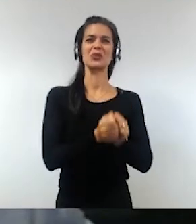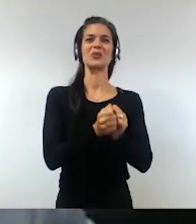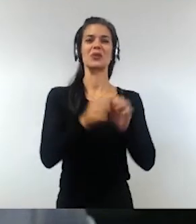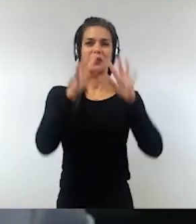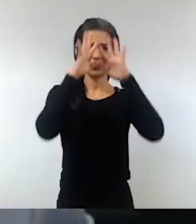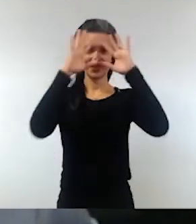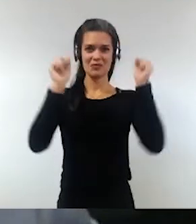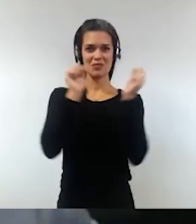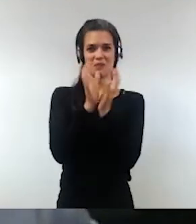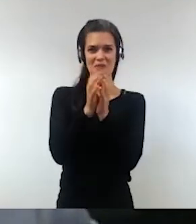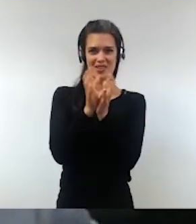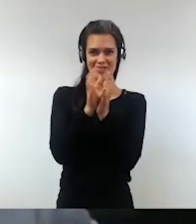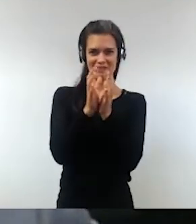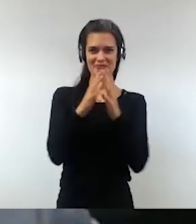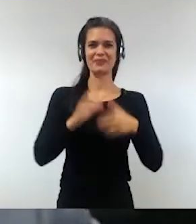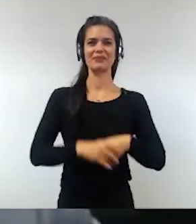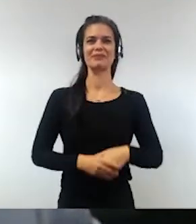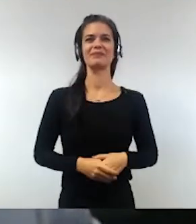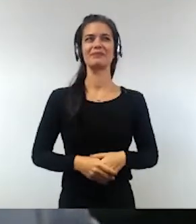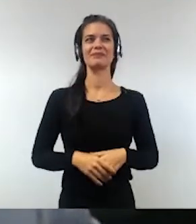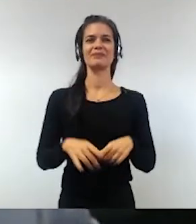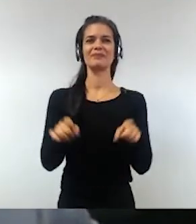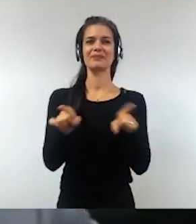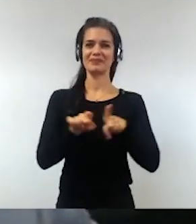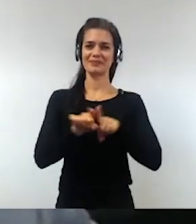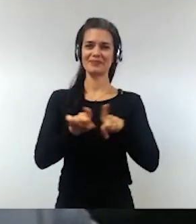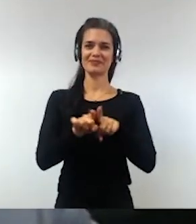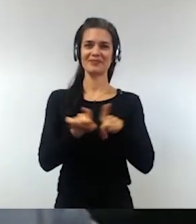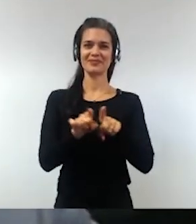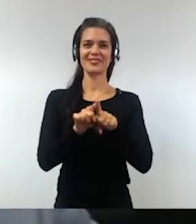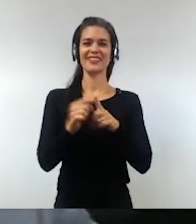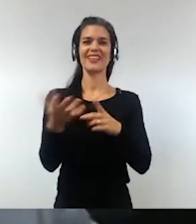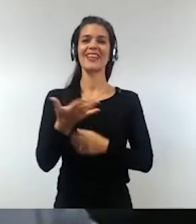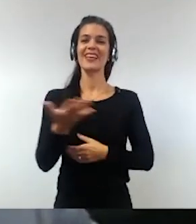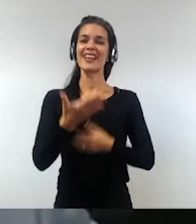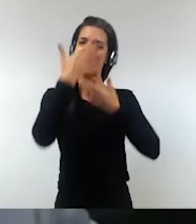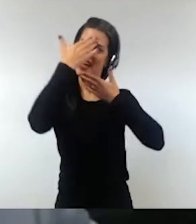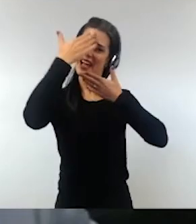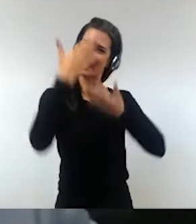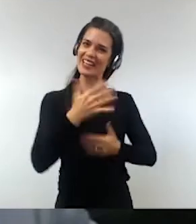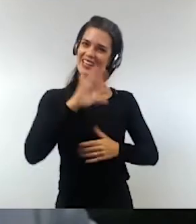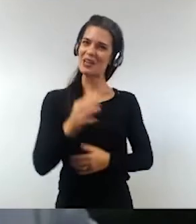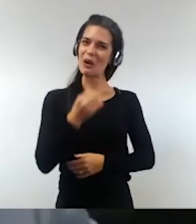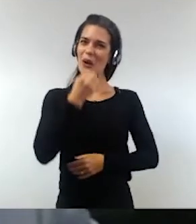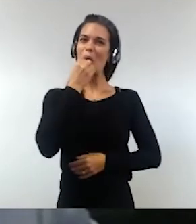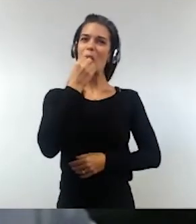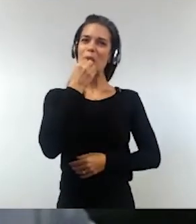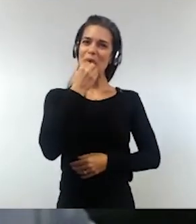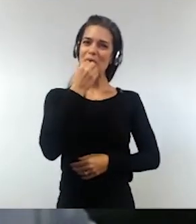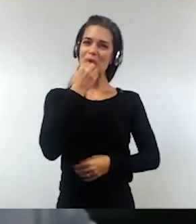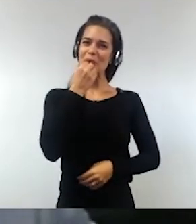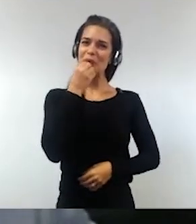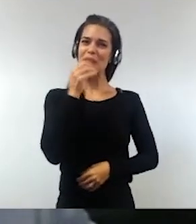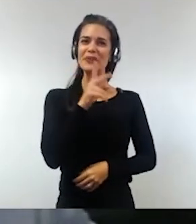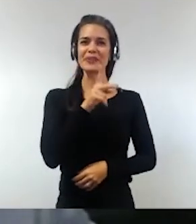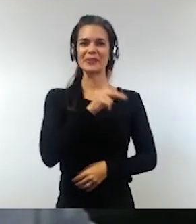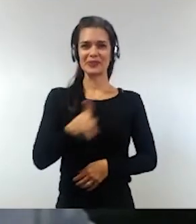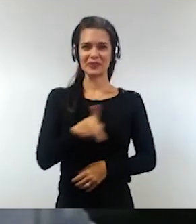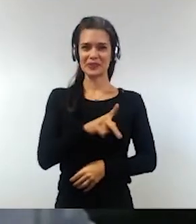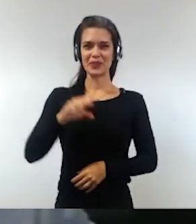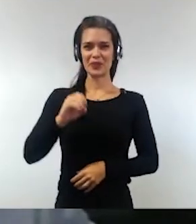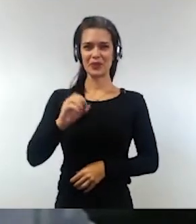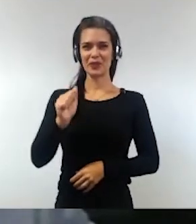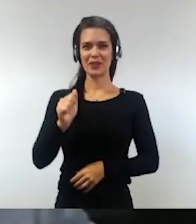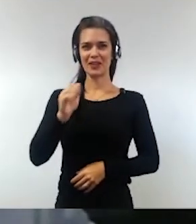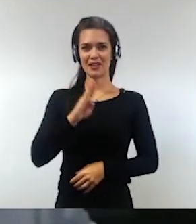Pernambuco. Para mim, eu queria também, inicialmente, agradecer a oportunidade ao presidente da